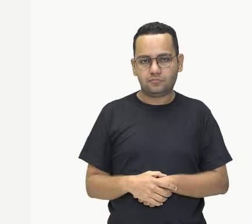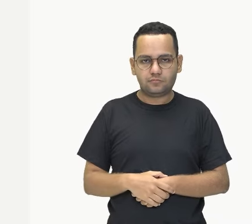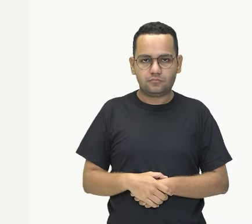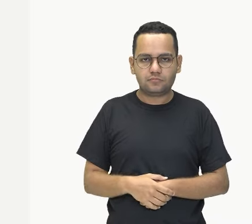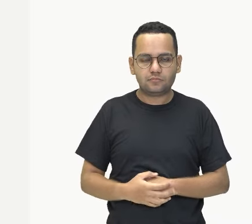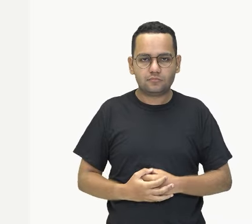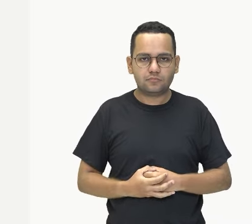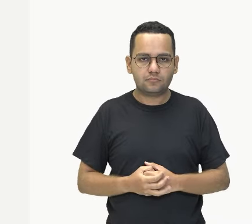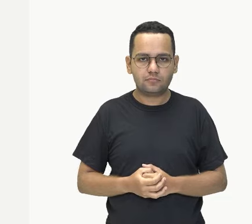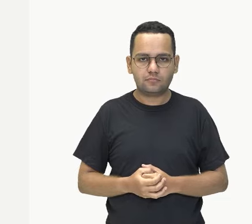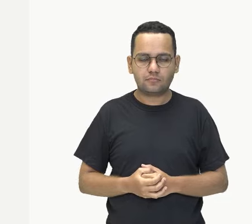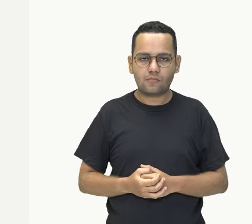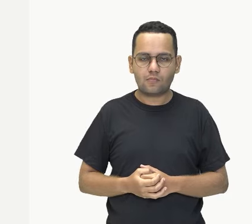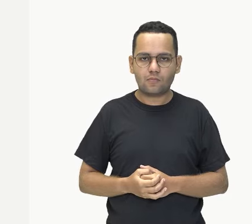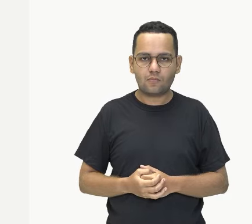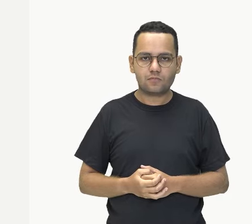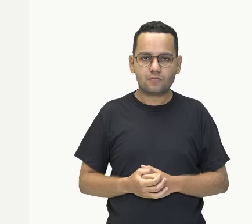8xy.